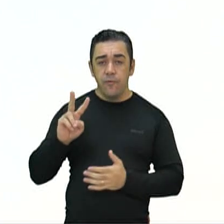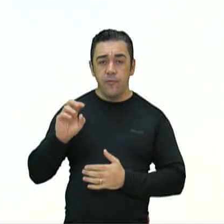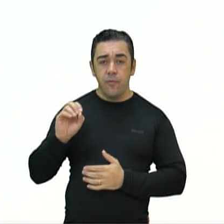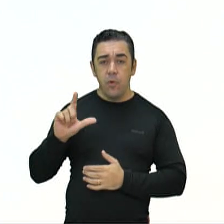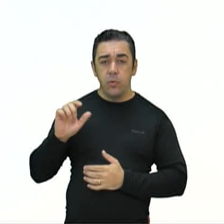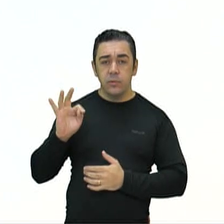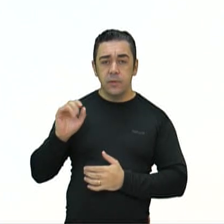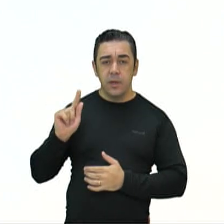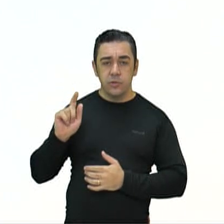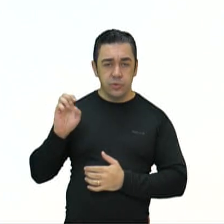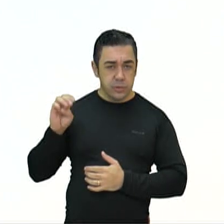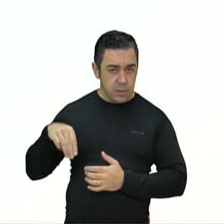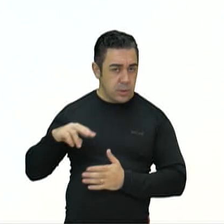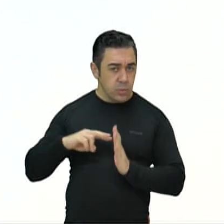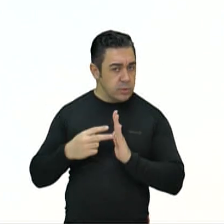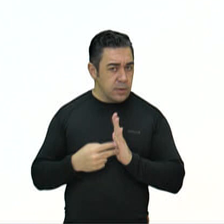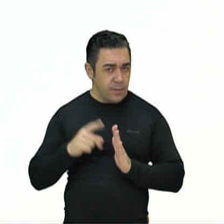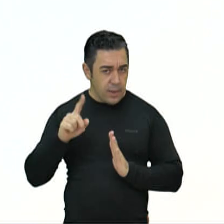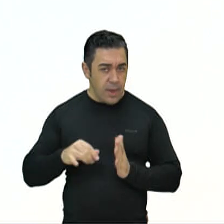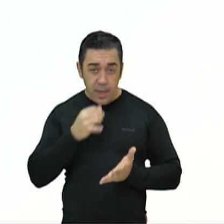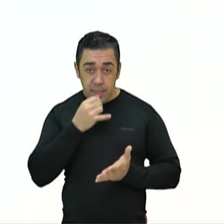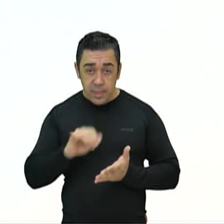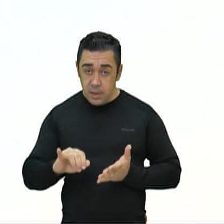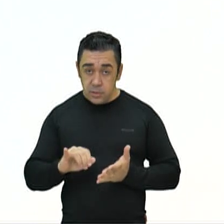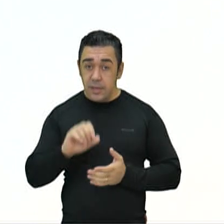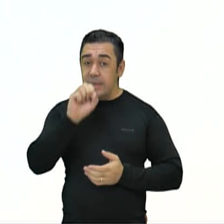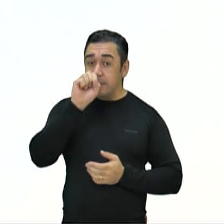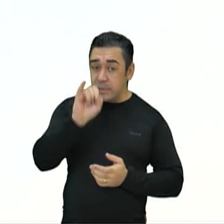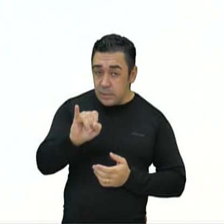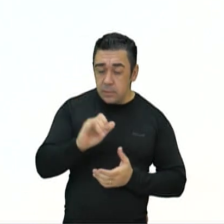significar uma grande quantidade de energia